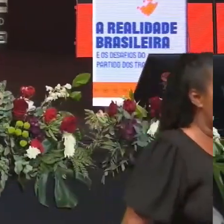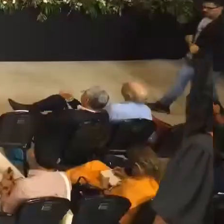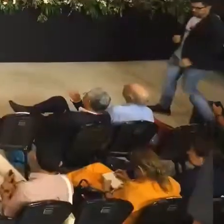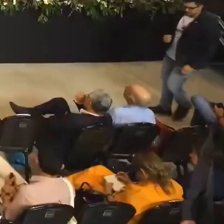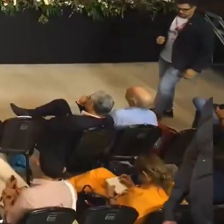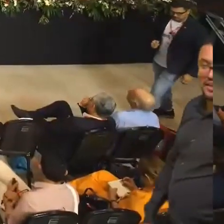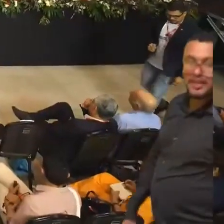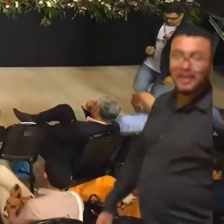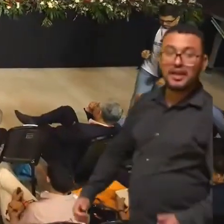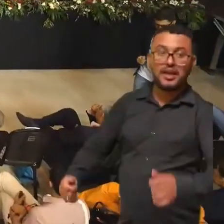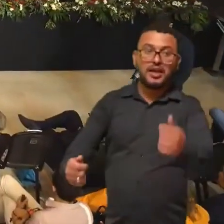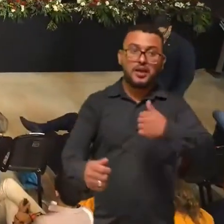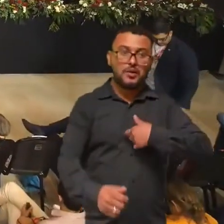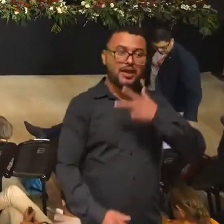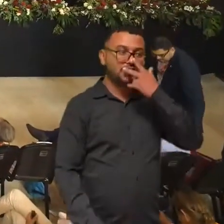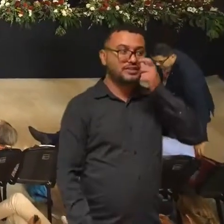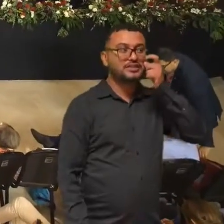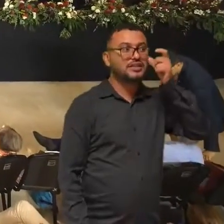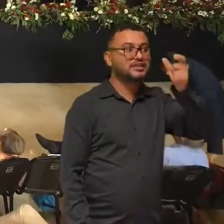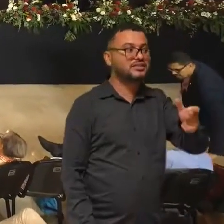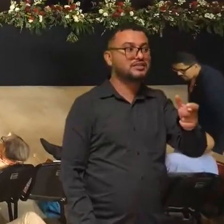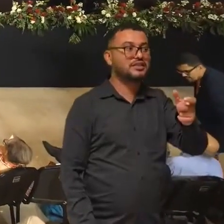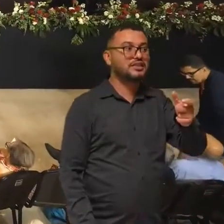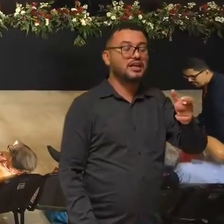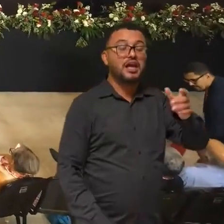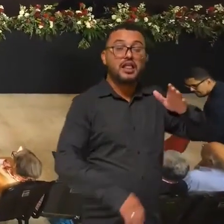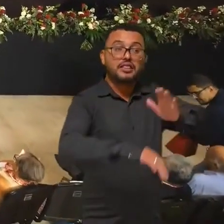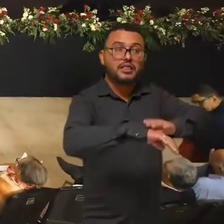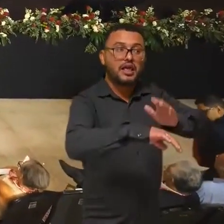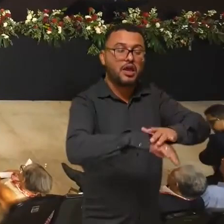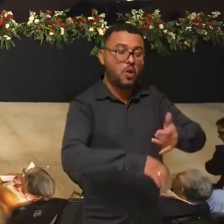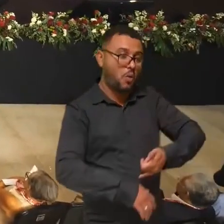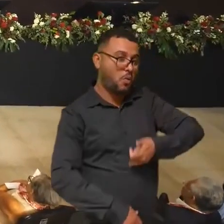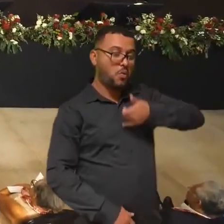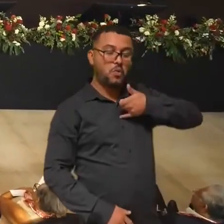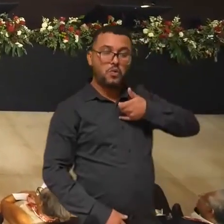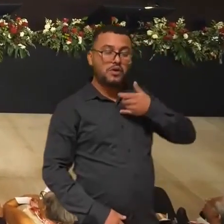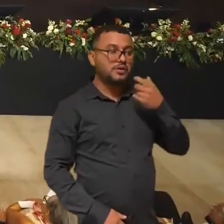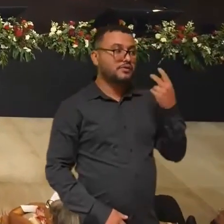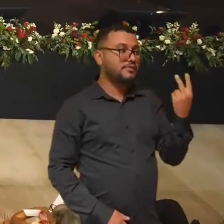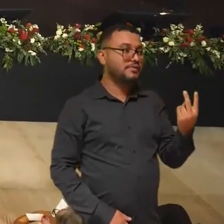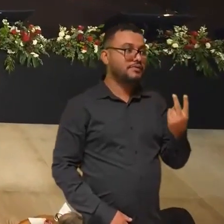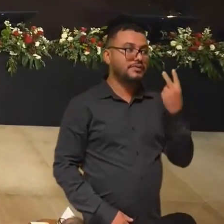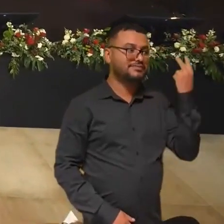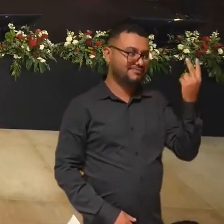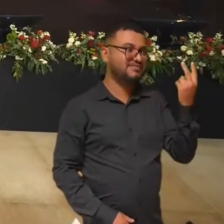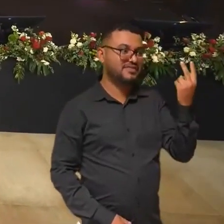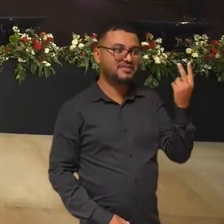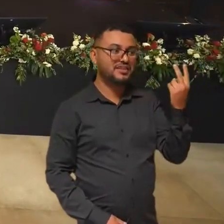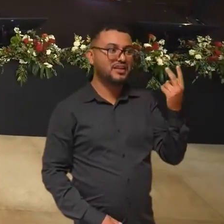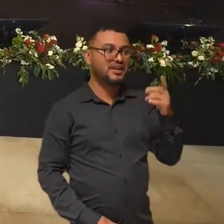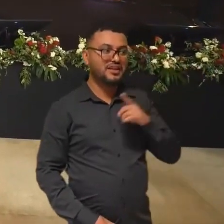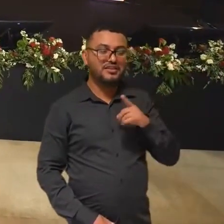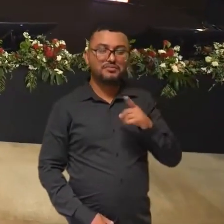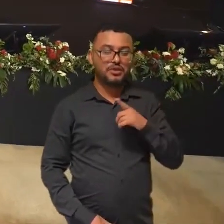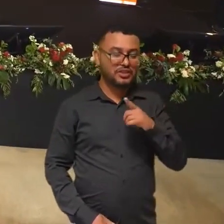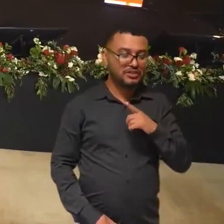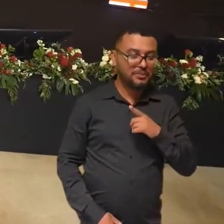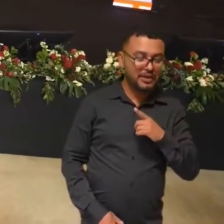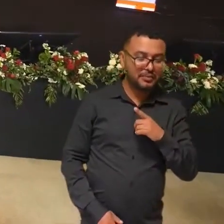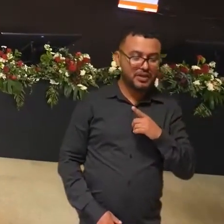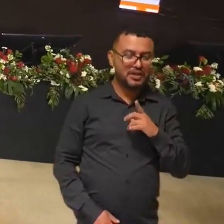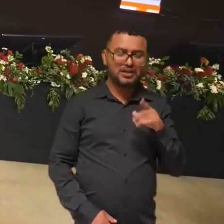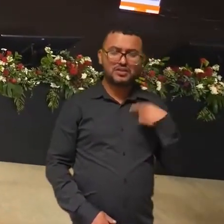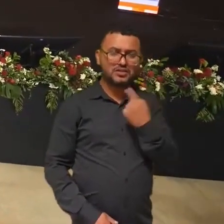Porque tem aquele momento meio de orgulho, de vaidade. Isso aqui é como nós funcionamos no automático.